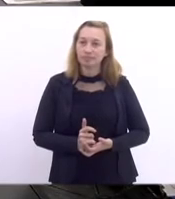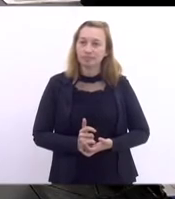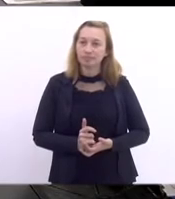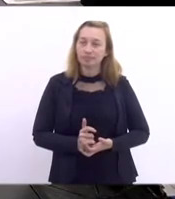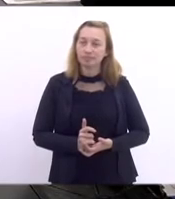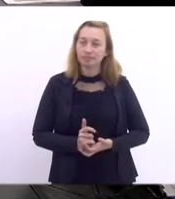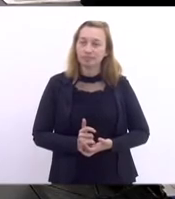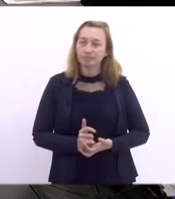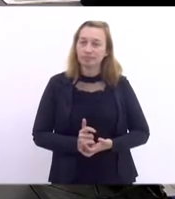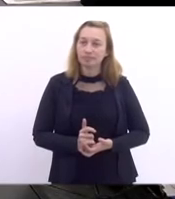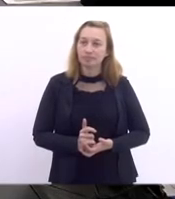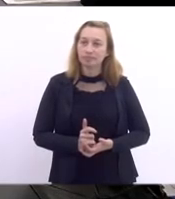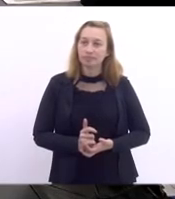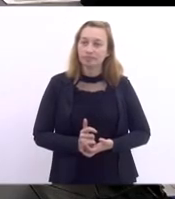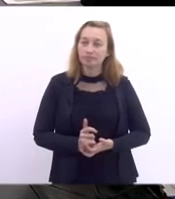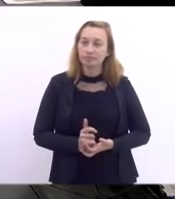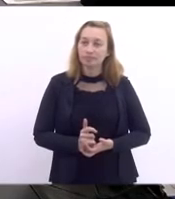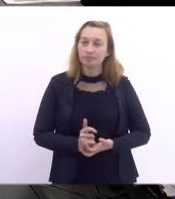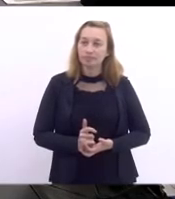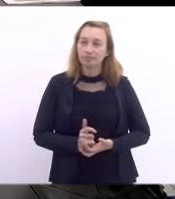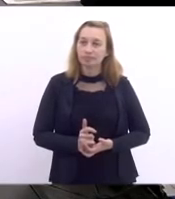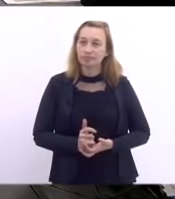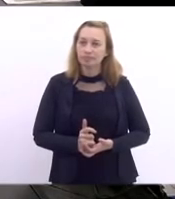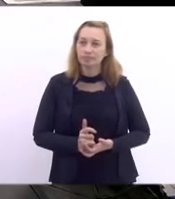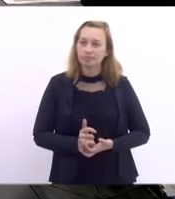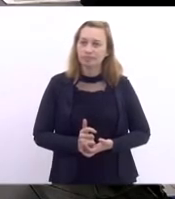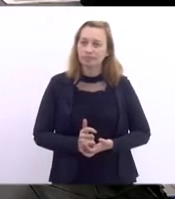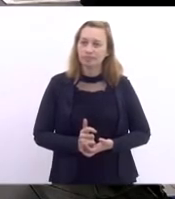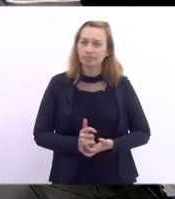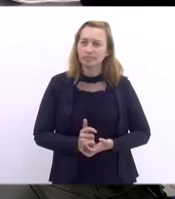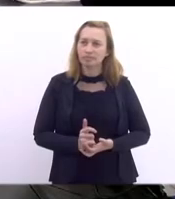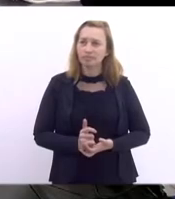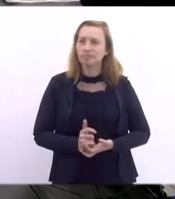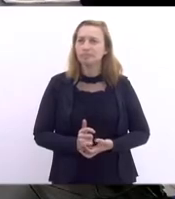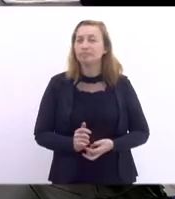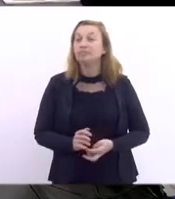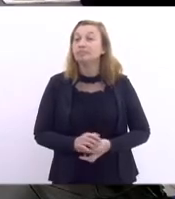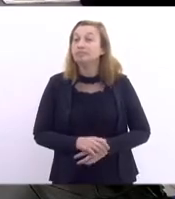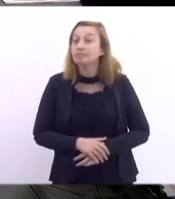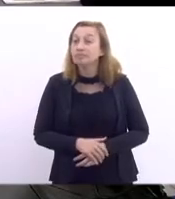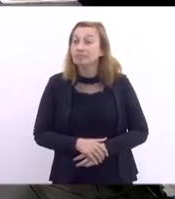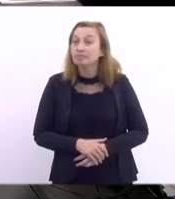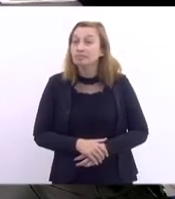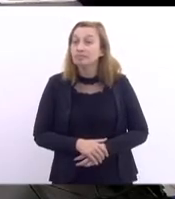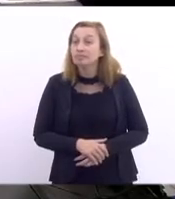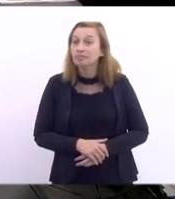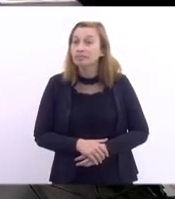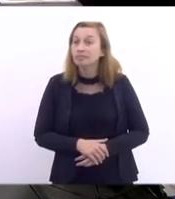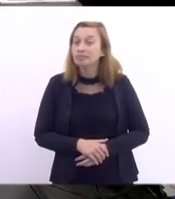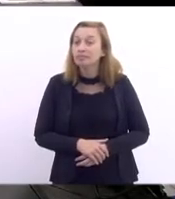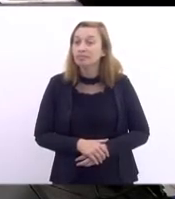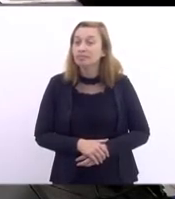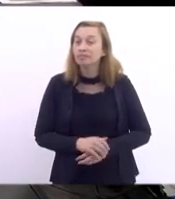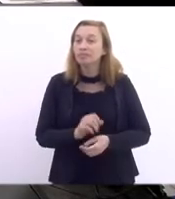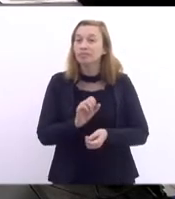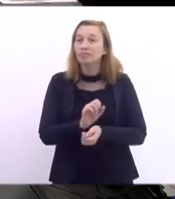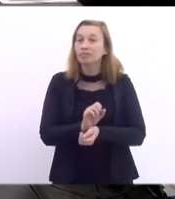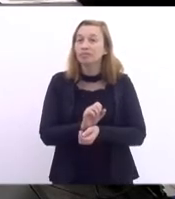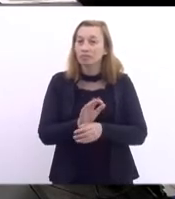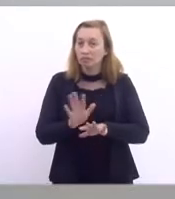ok oh já que fazer aqui um